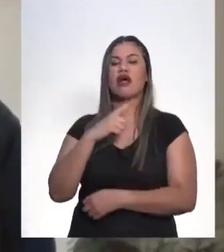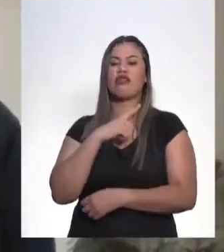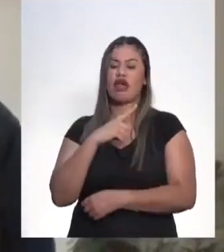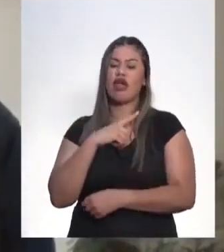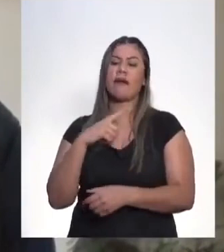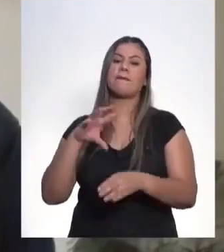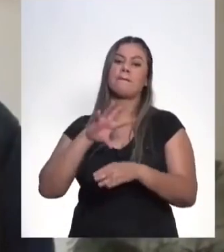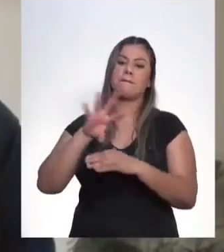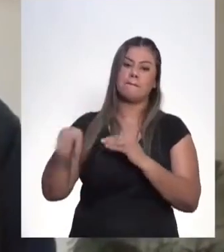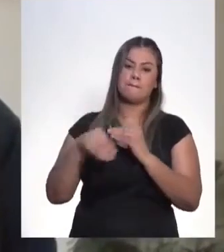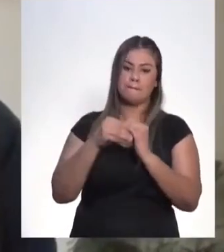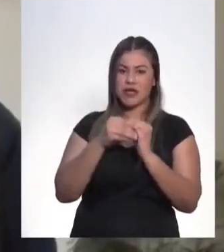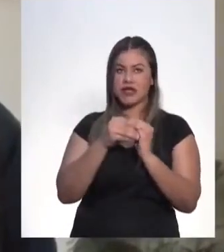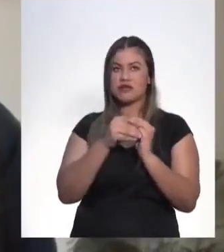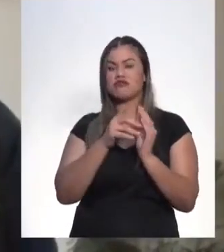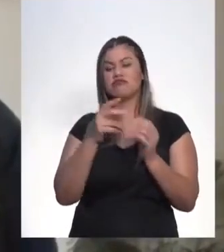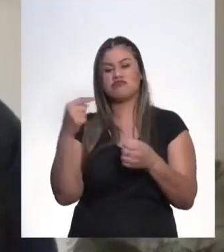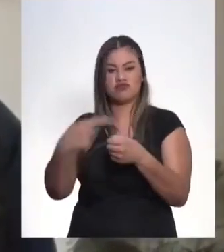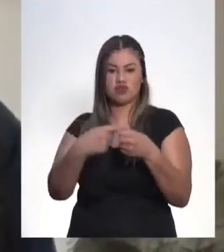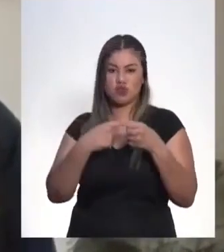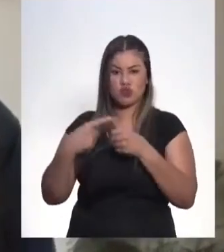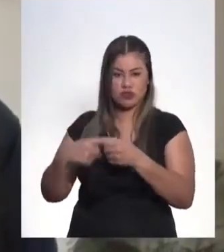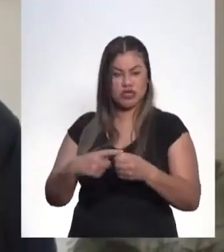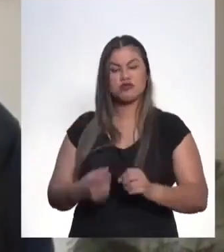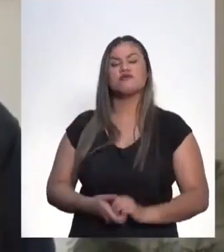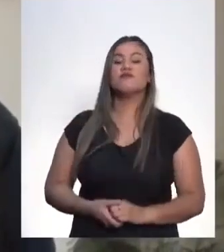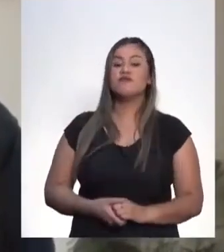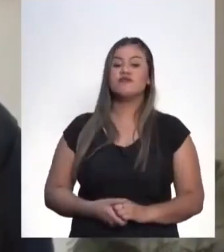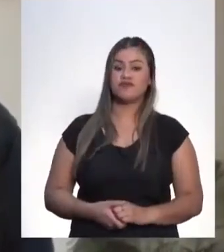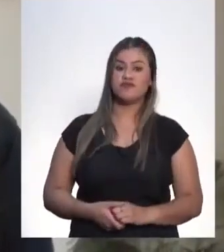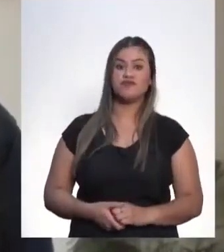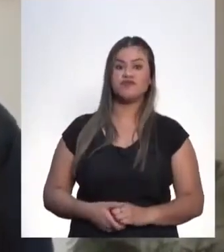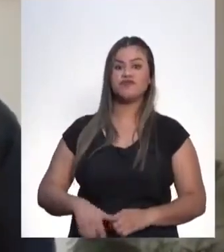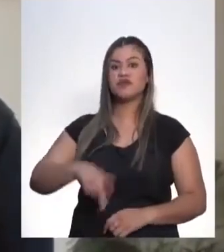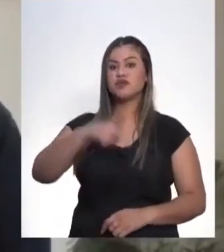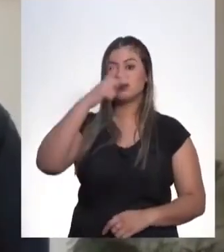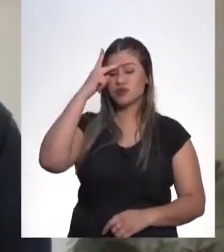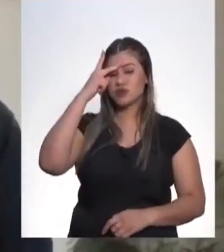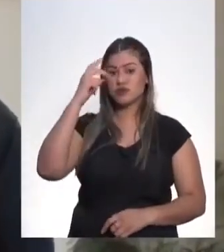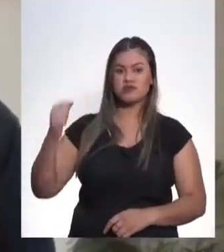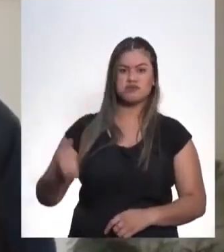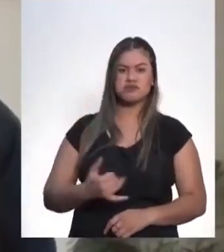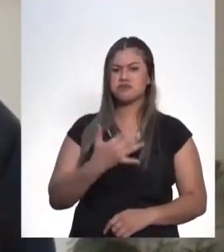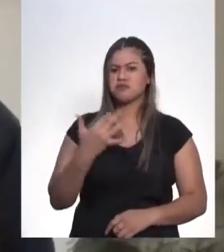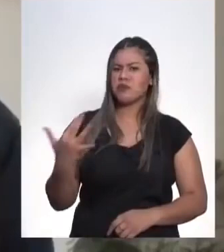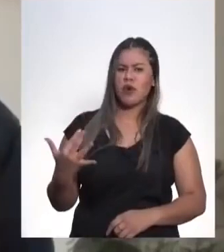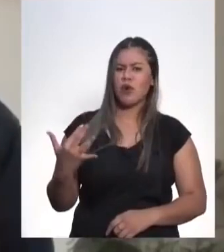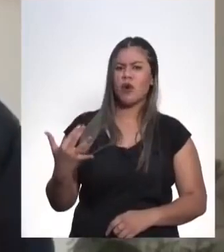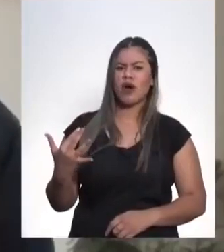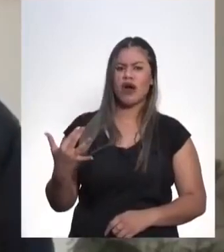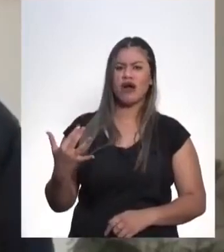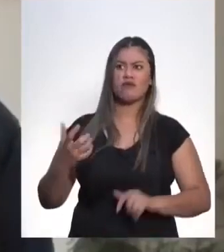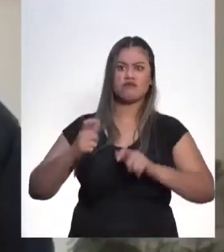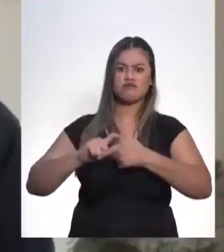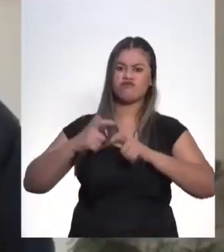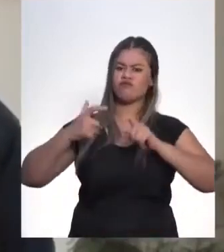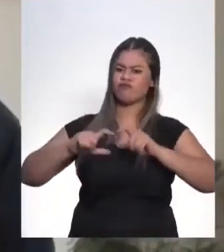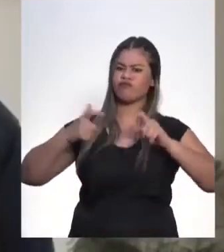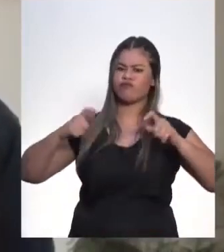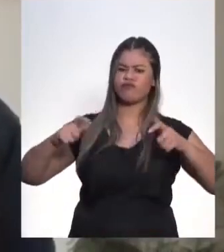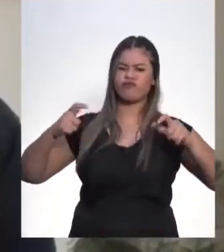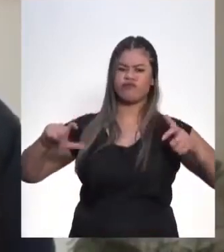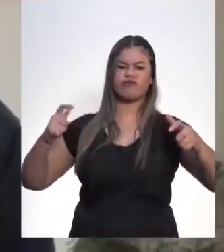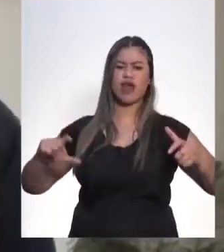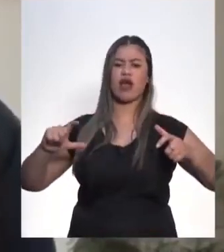no contexto urbano. A quantidade de negros escravizados e capoeiras foi tanta na Guerra do